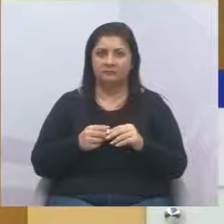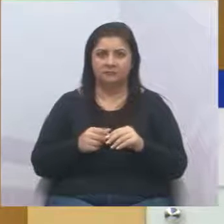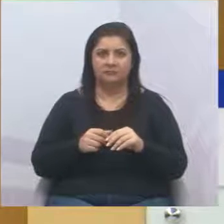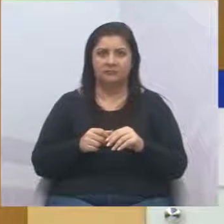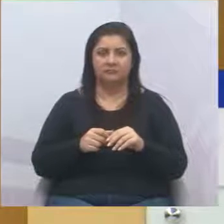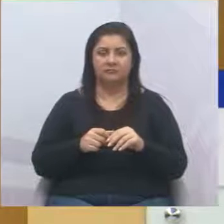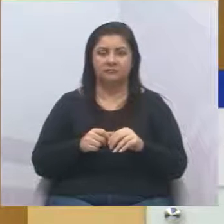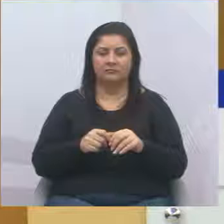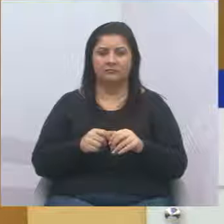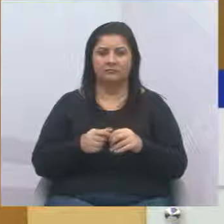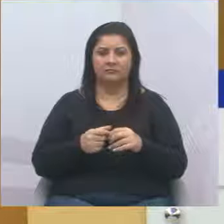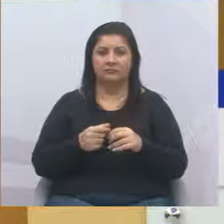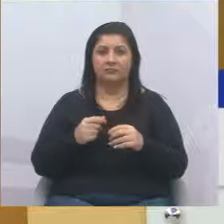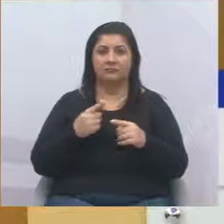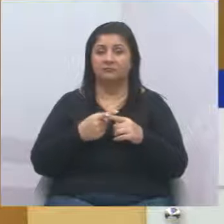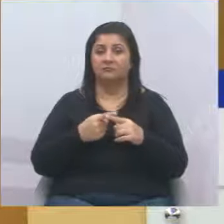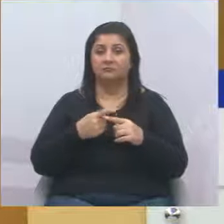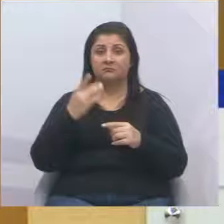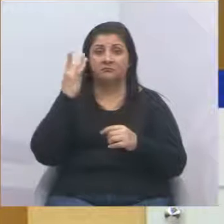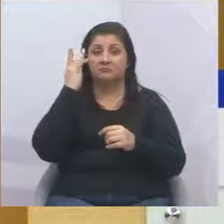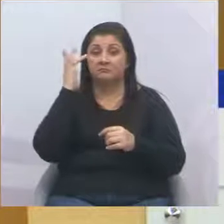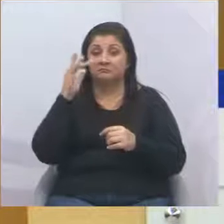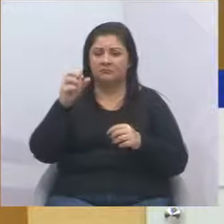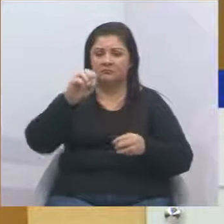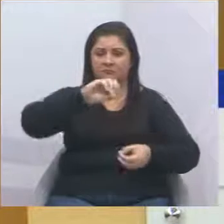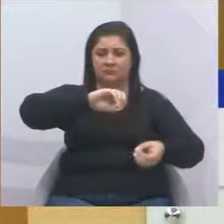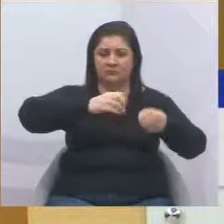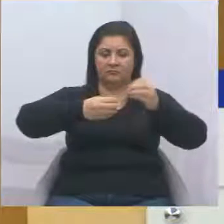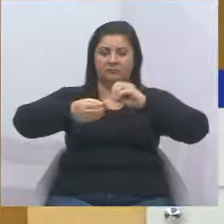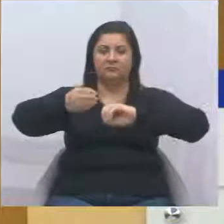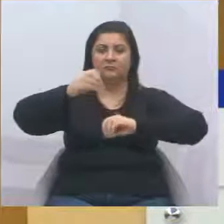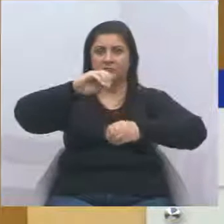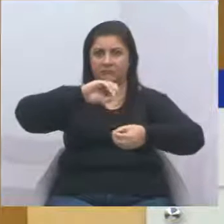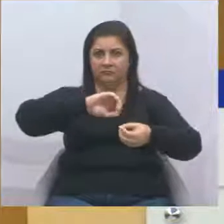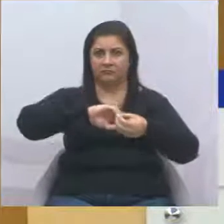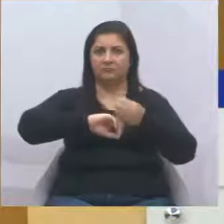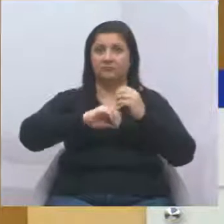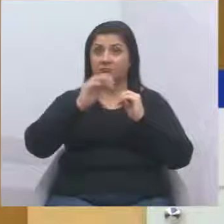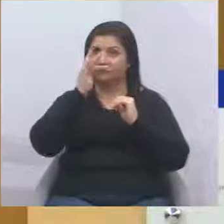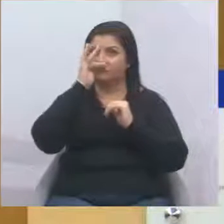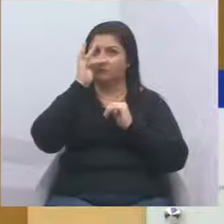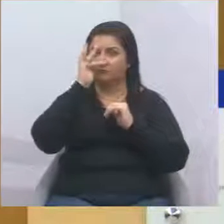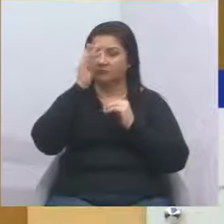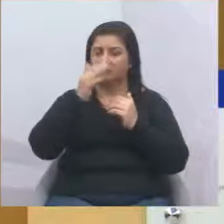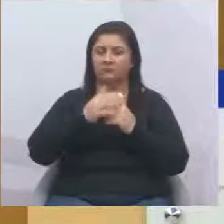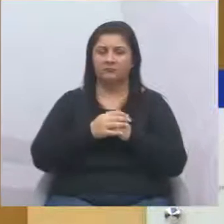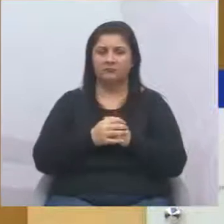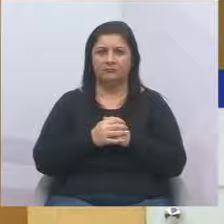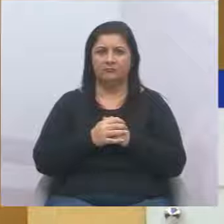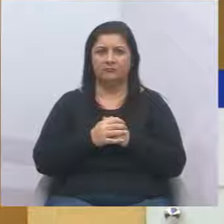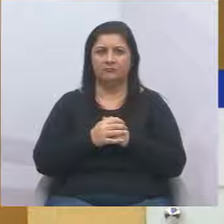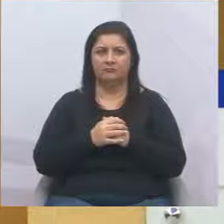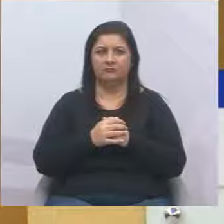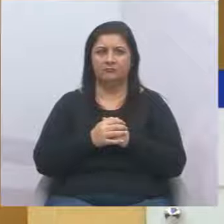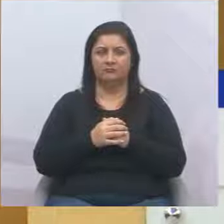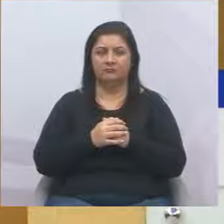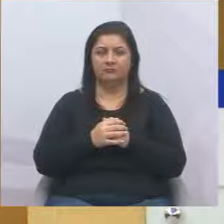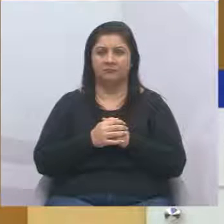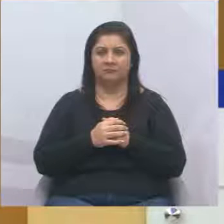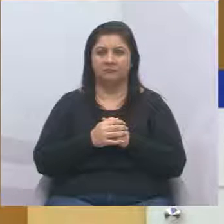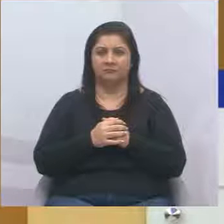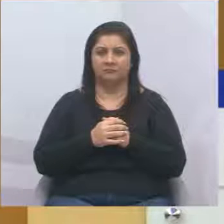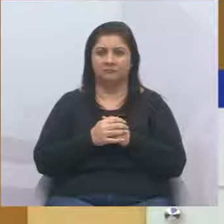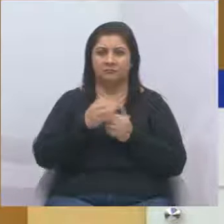natureza química. O processo de intoxicação pode ser crônico, agudo ou até fulminante. O princípio